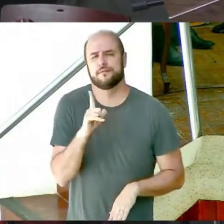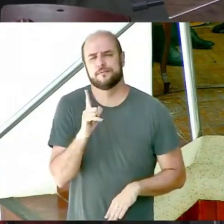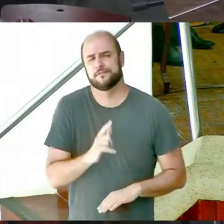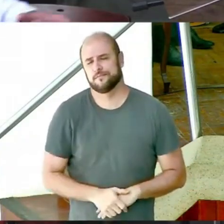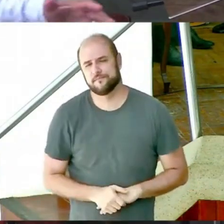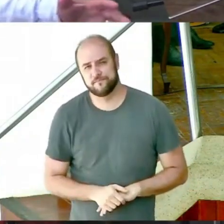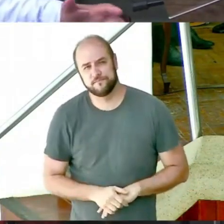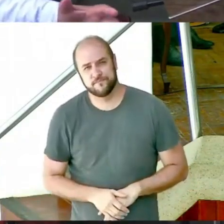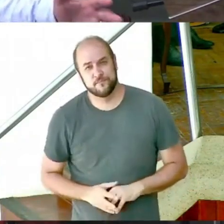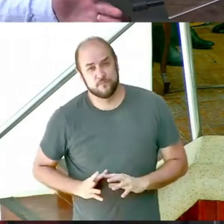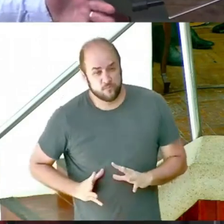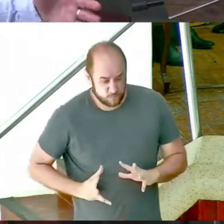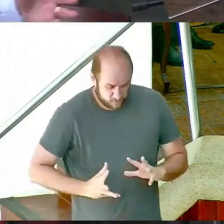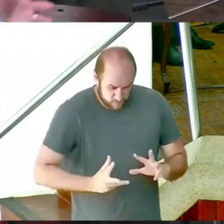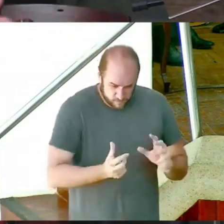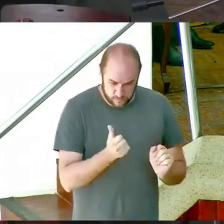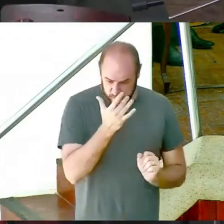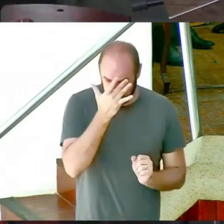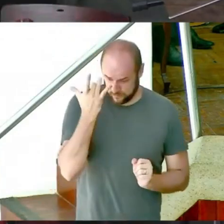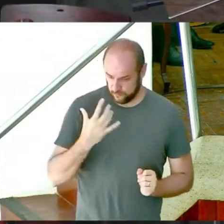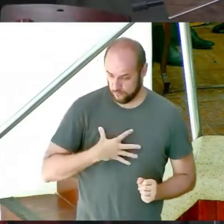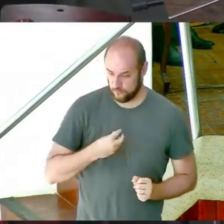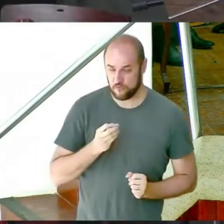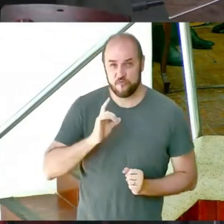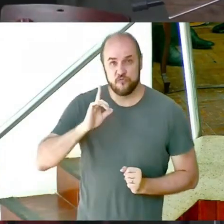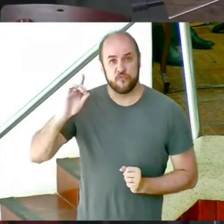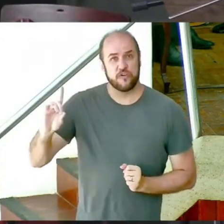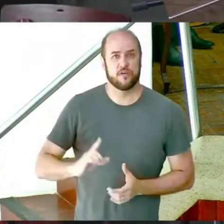E todos os filhos de Deus